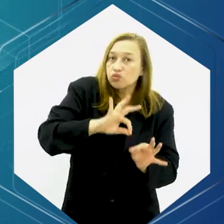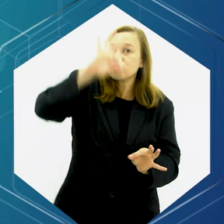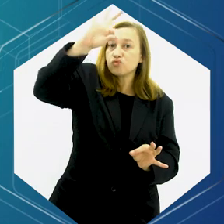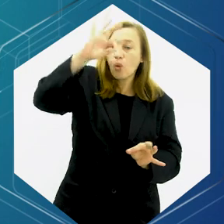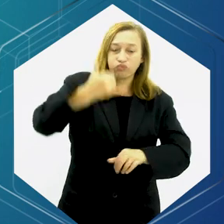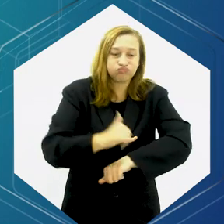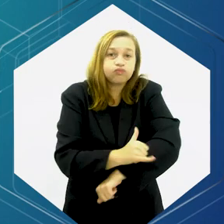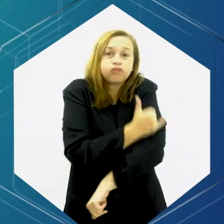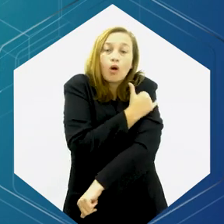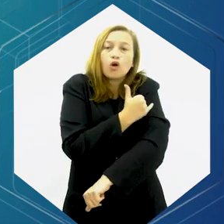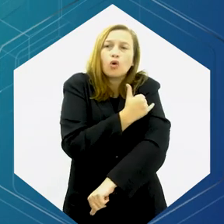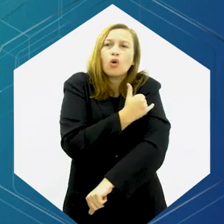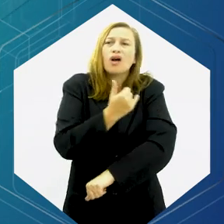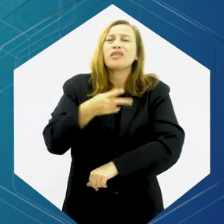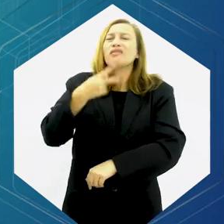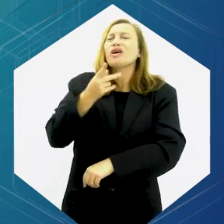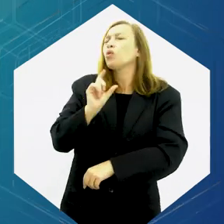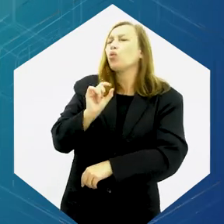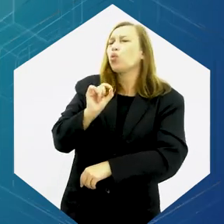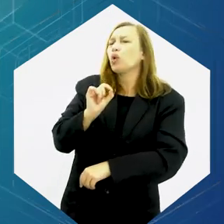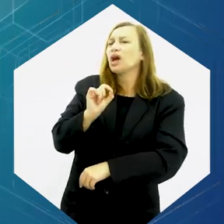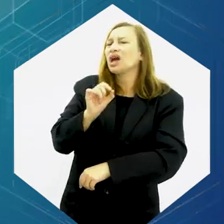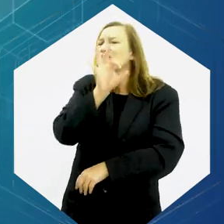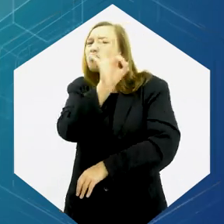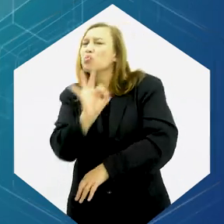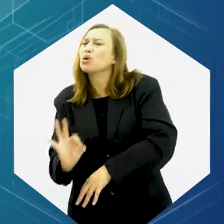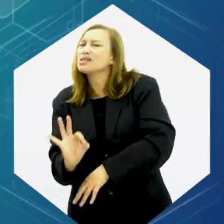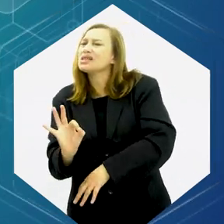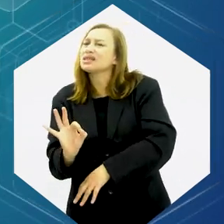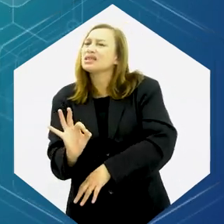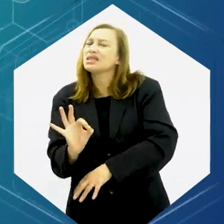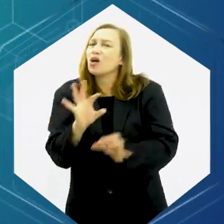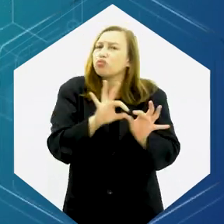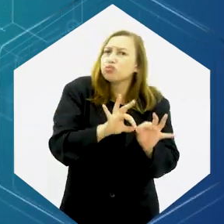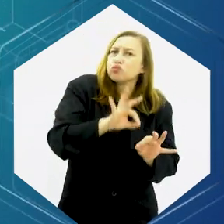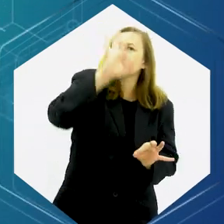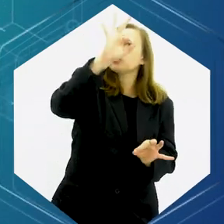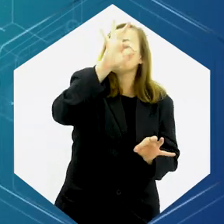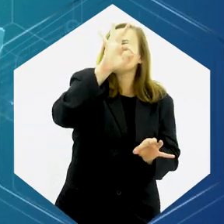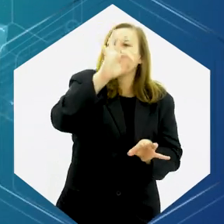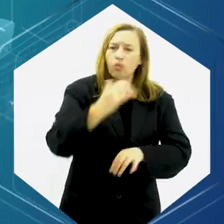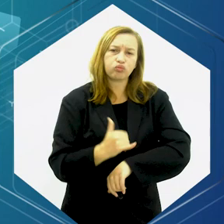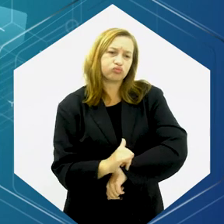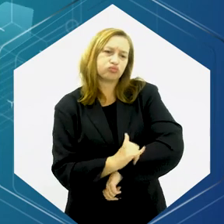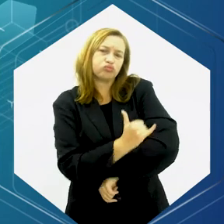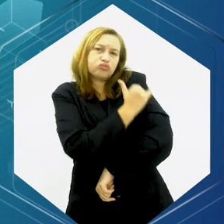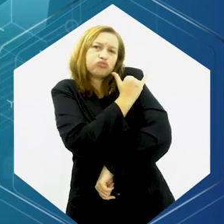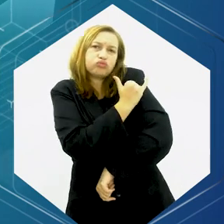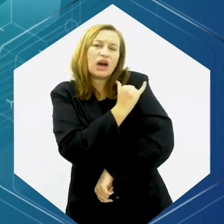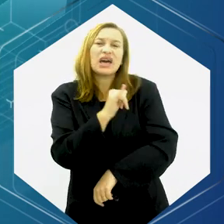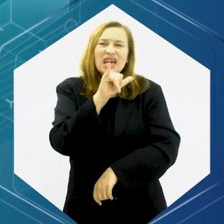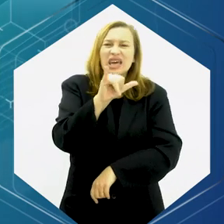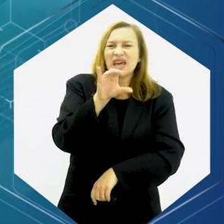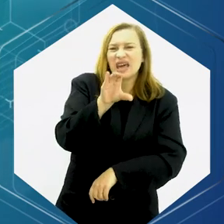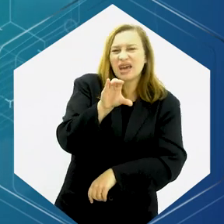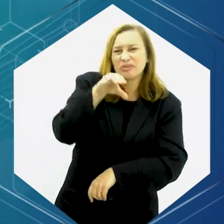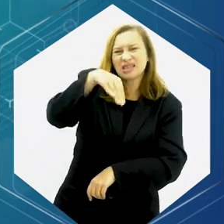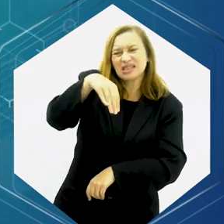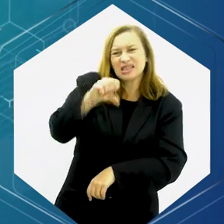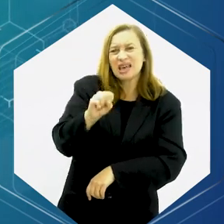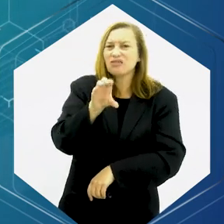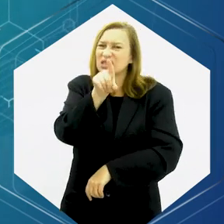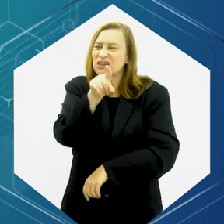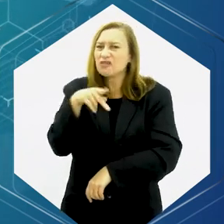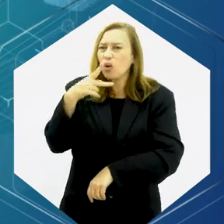altas e mais obesas né O que que a gente tá falando aí de porcentagem em relação né à altura ao ao IMC né que você